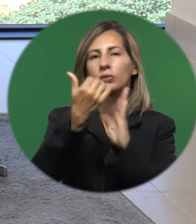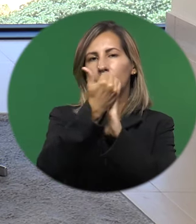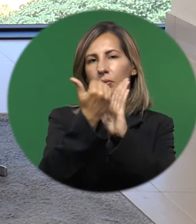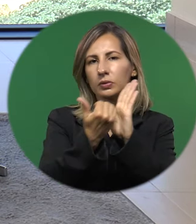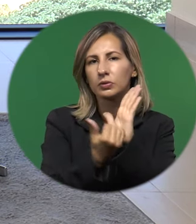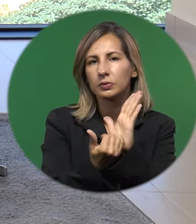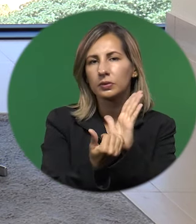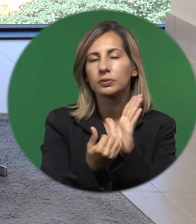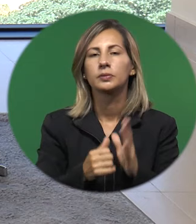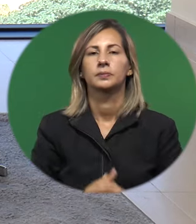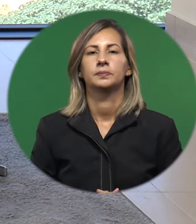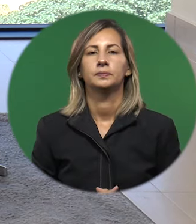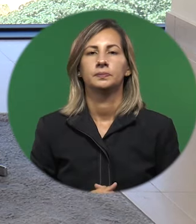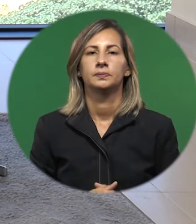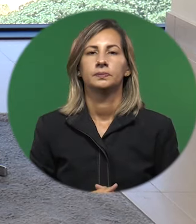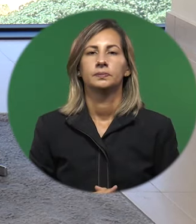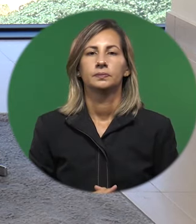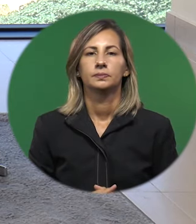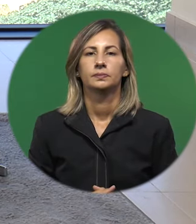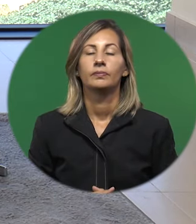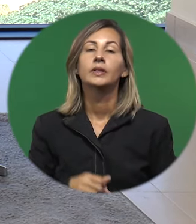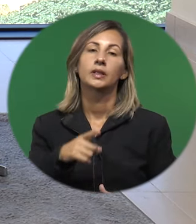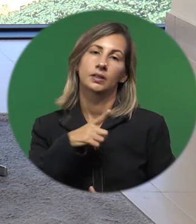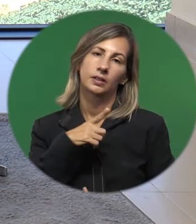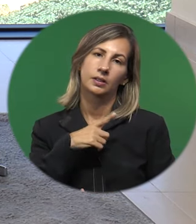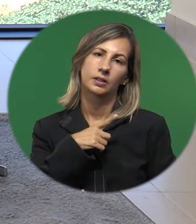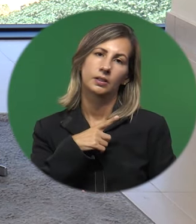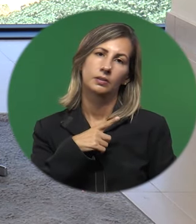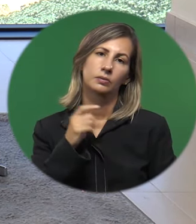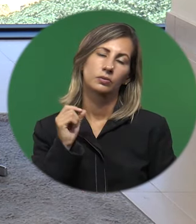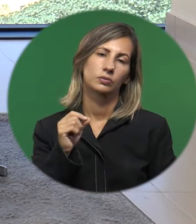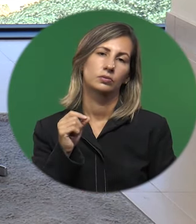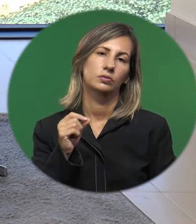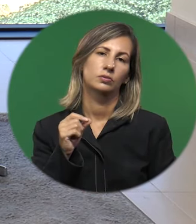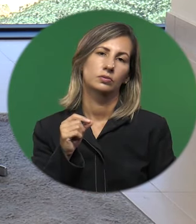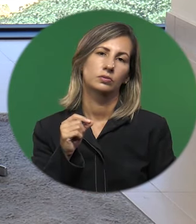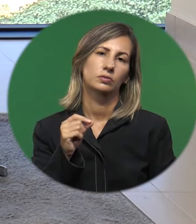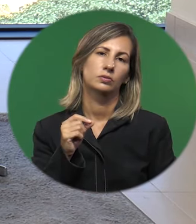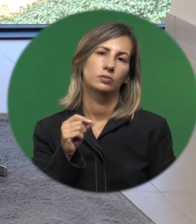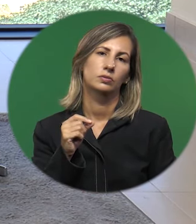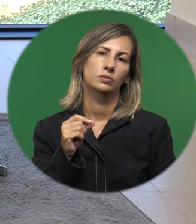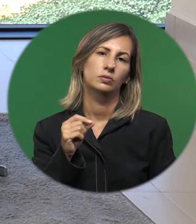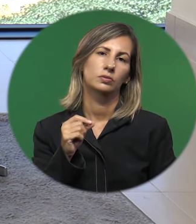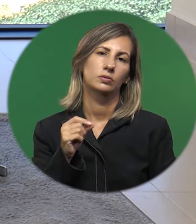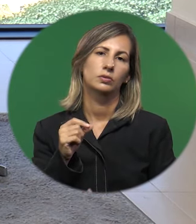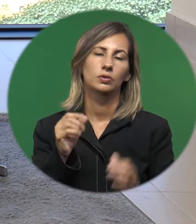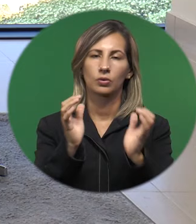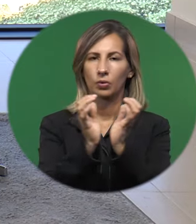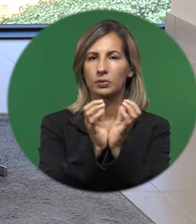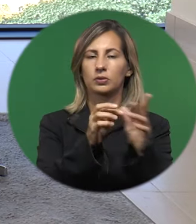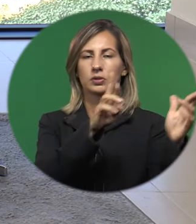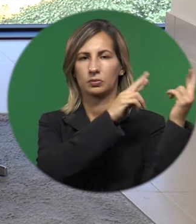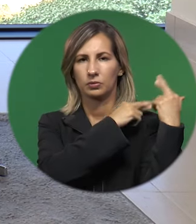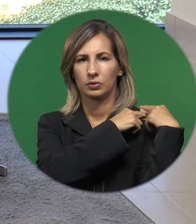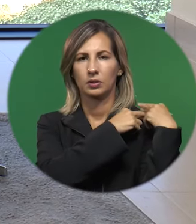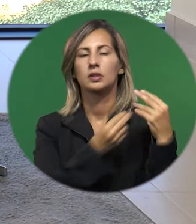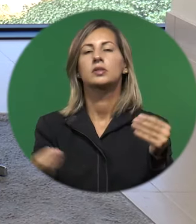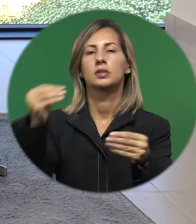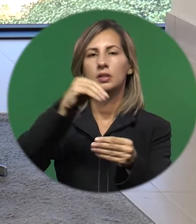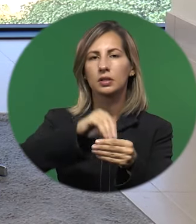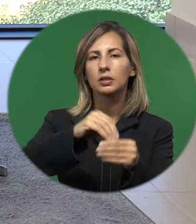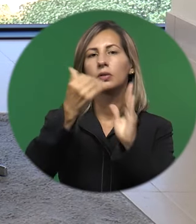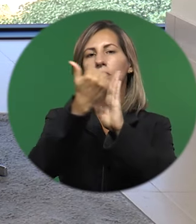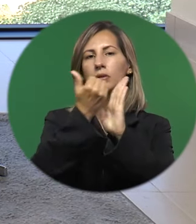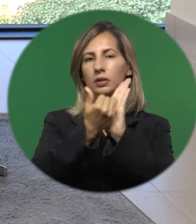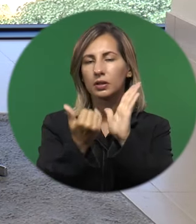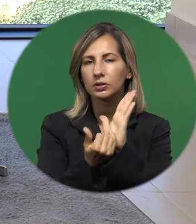desse planejamento estratégico? Nós teremos tem a gestão por competência, que está